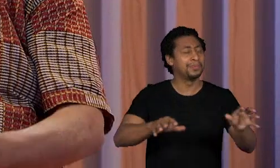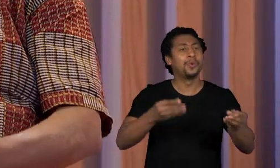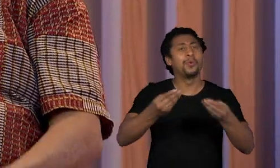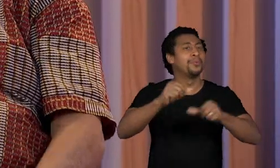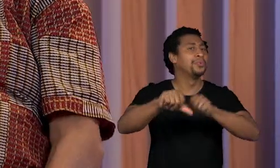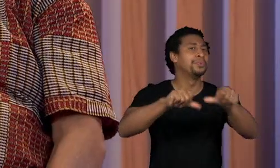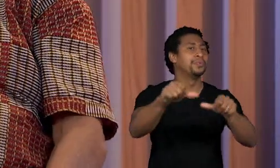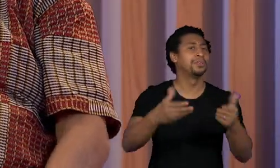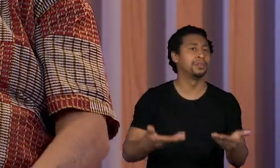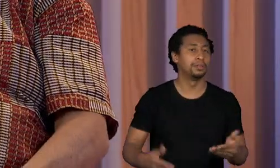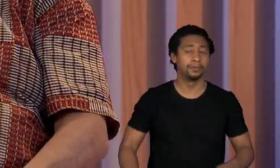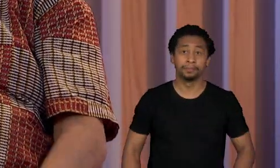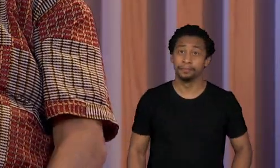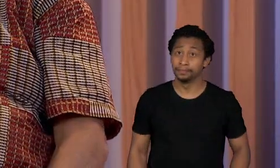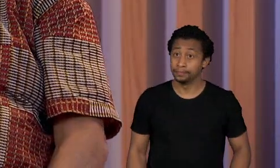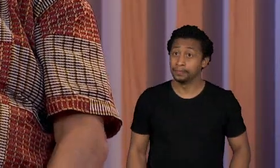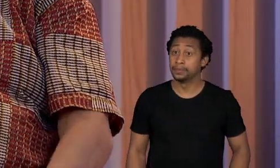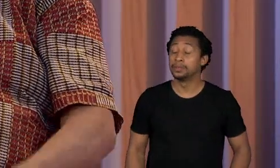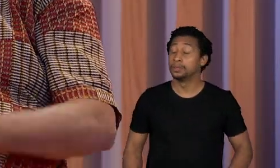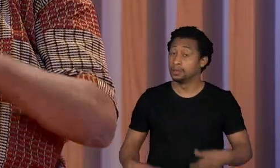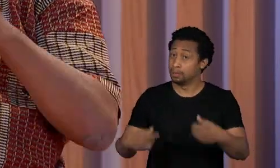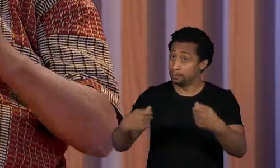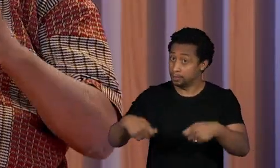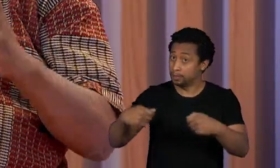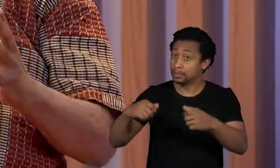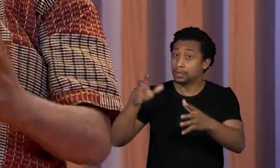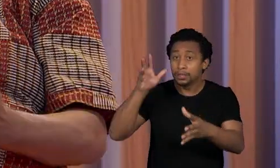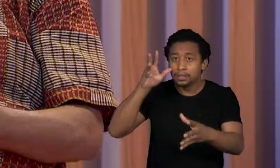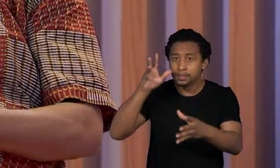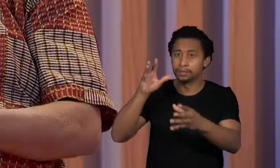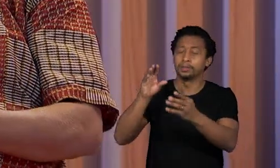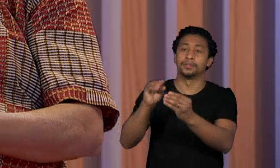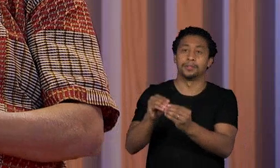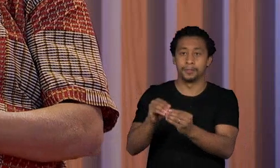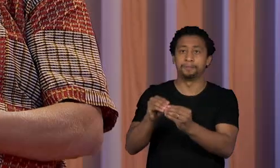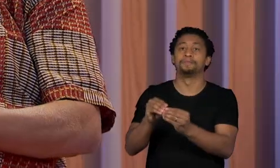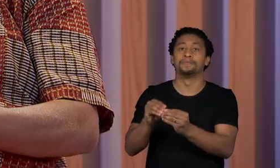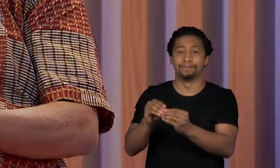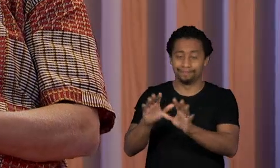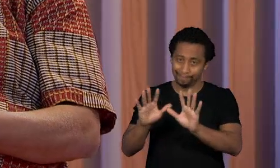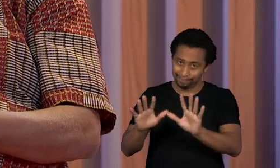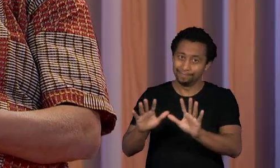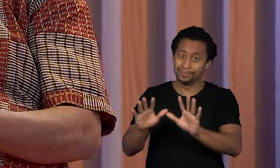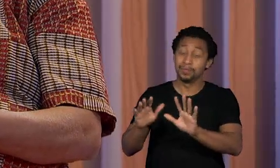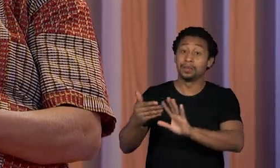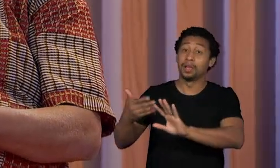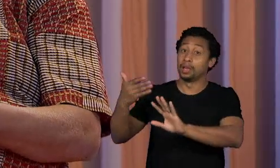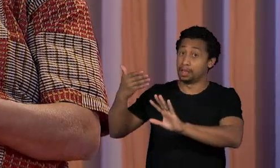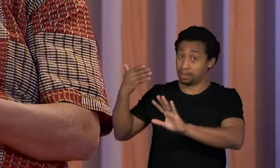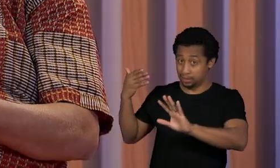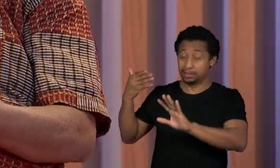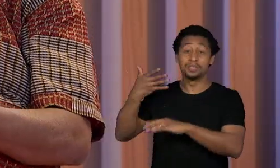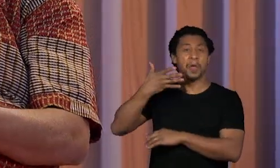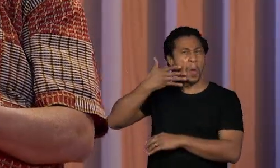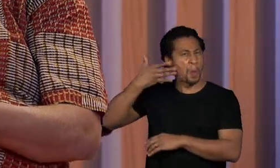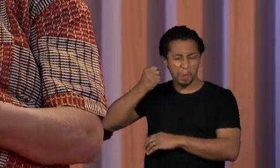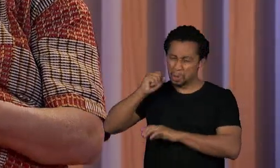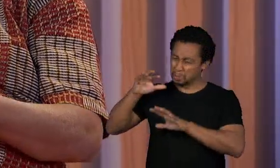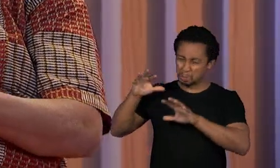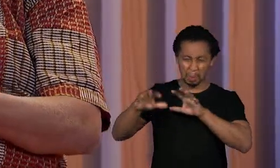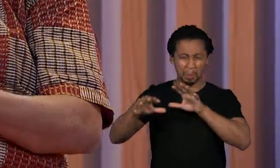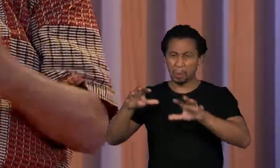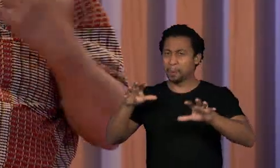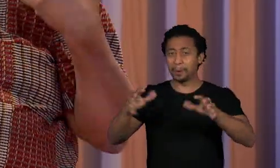a gente tem que entender que tudo foi construído para esse ser um país eurocêntrico,